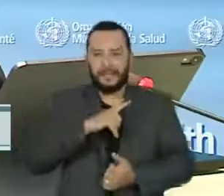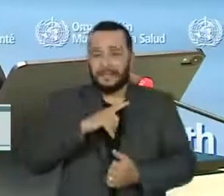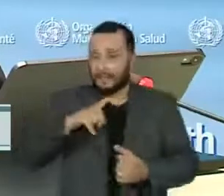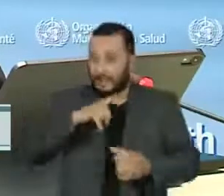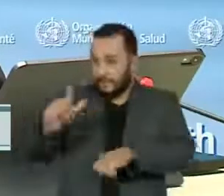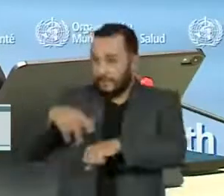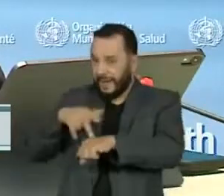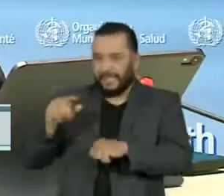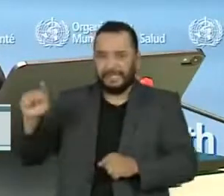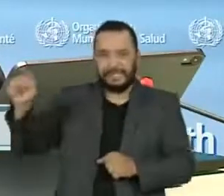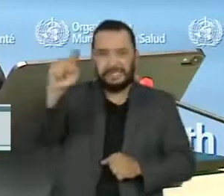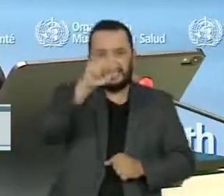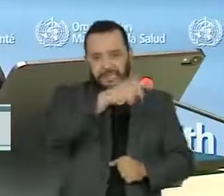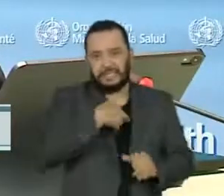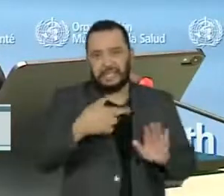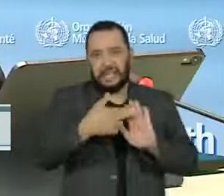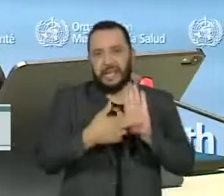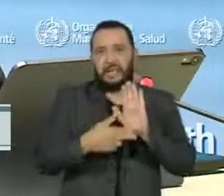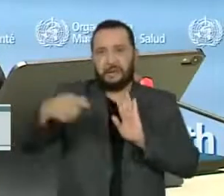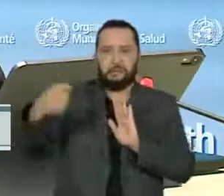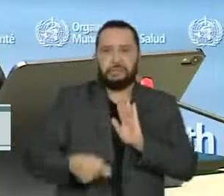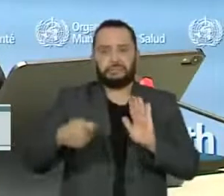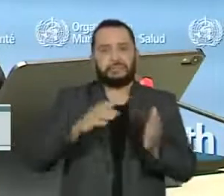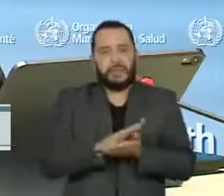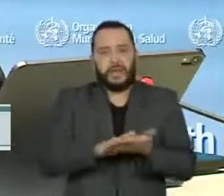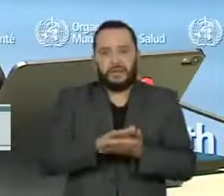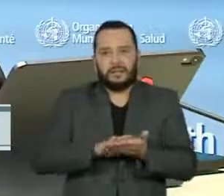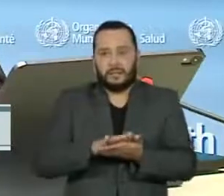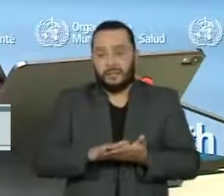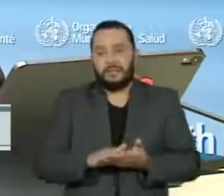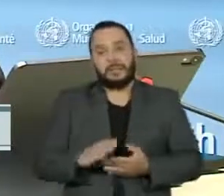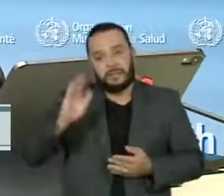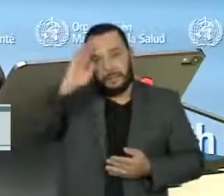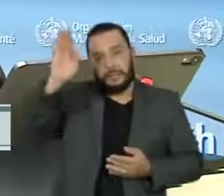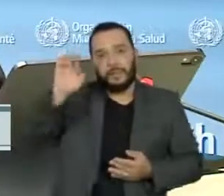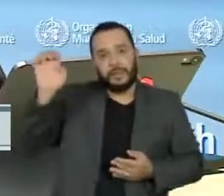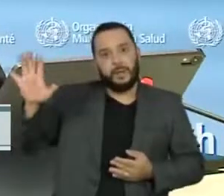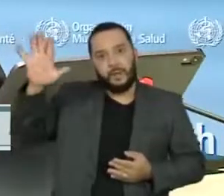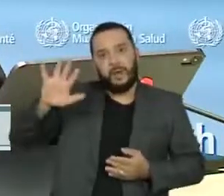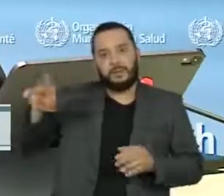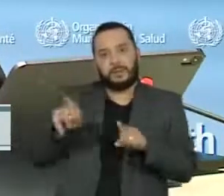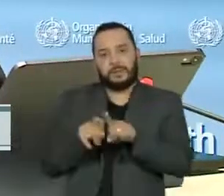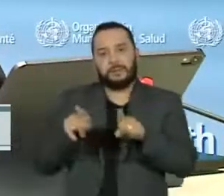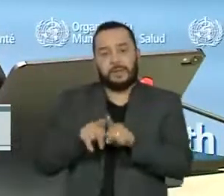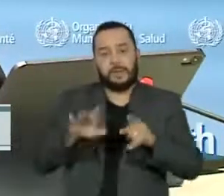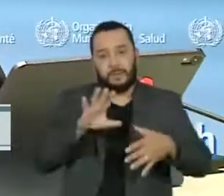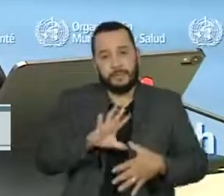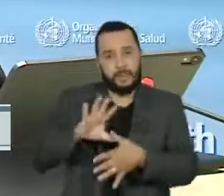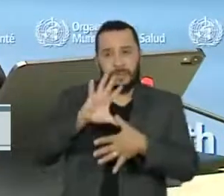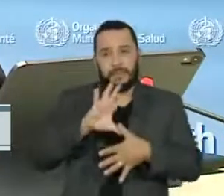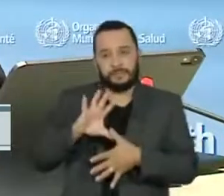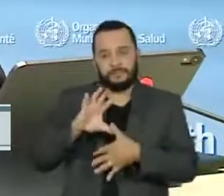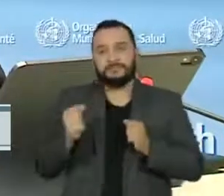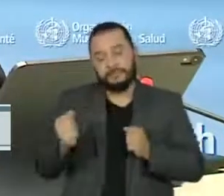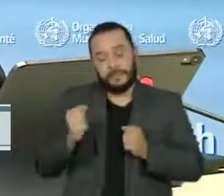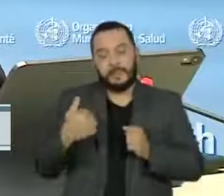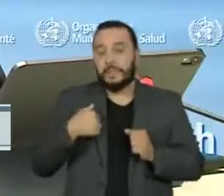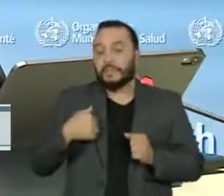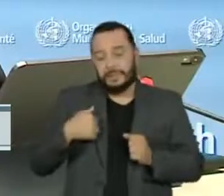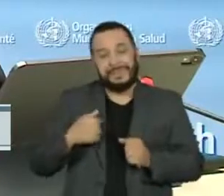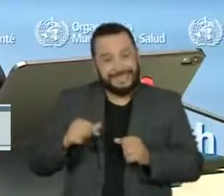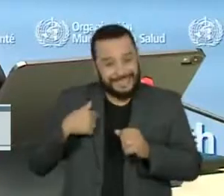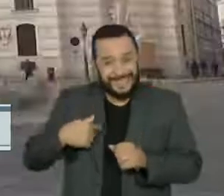países que não adotam medidas eficazes contra o vírus, especialmente na Europa e nas Américas, correndo risco de